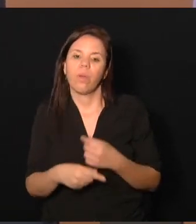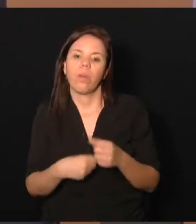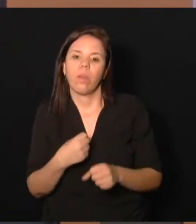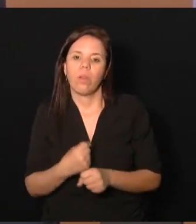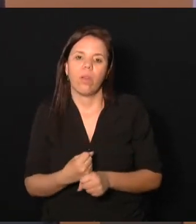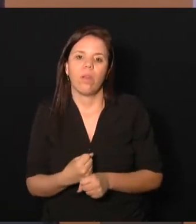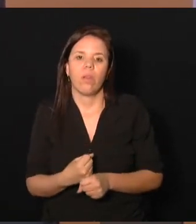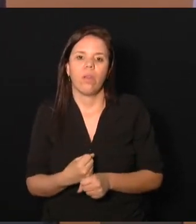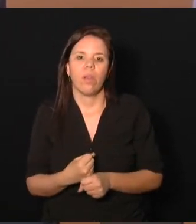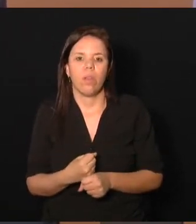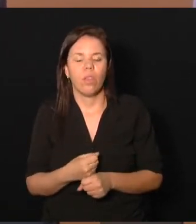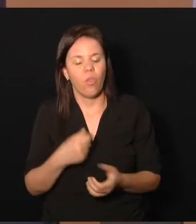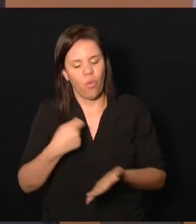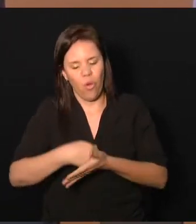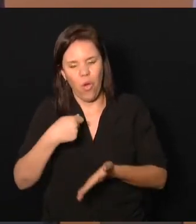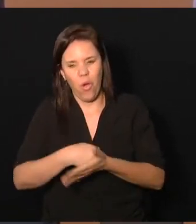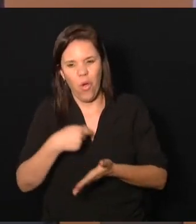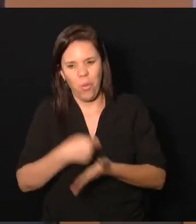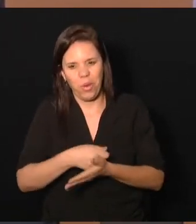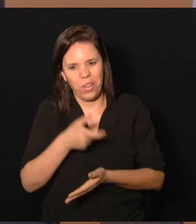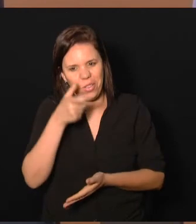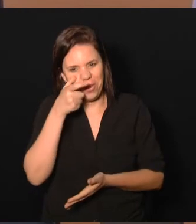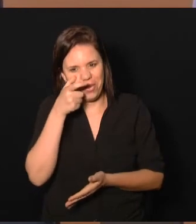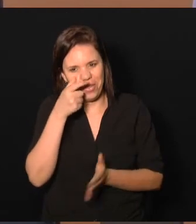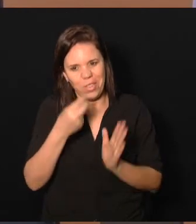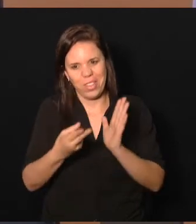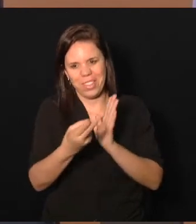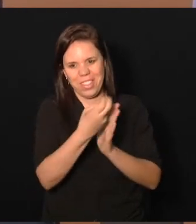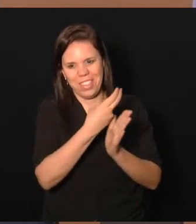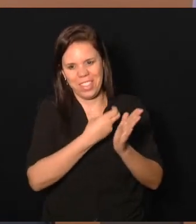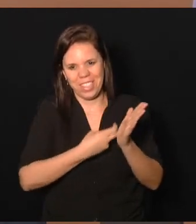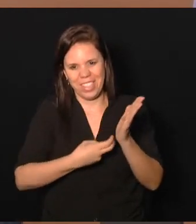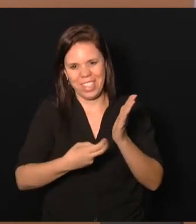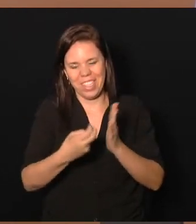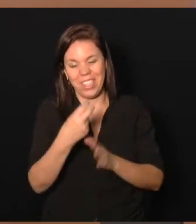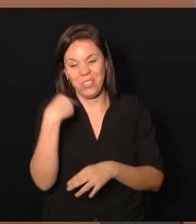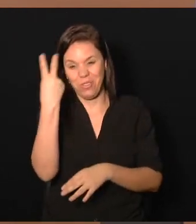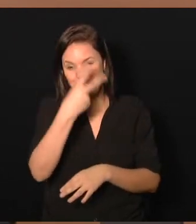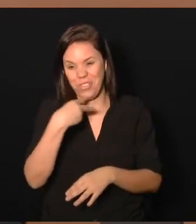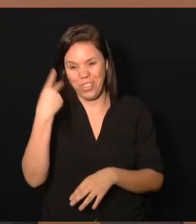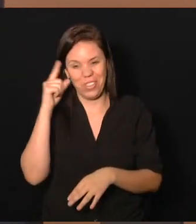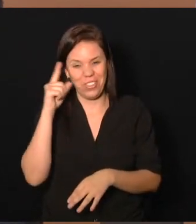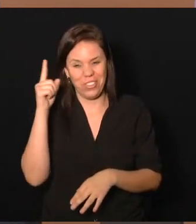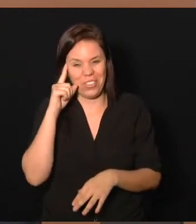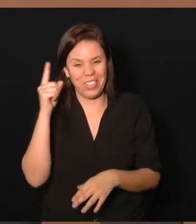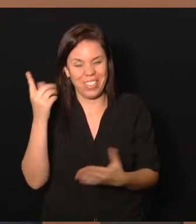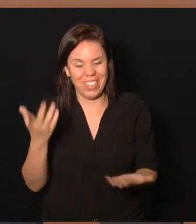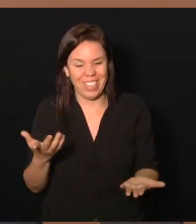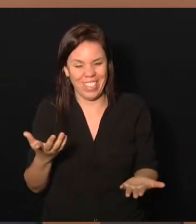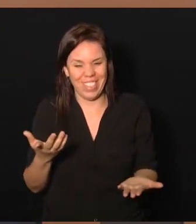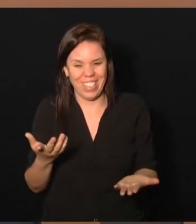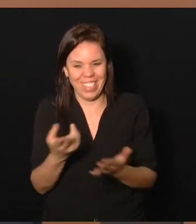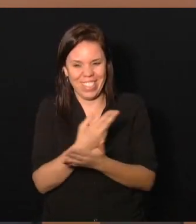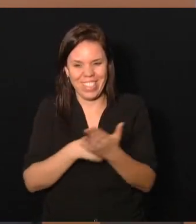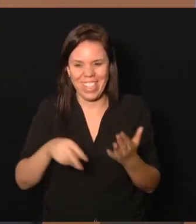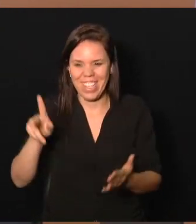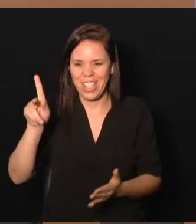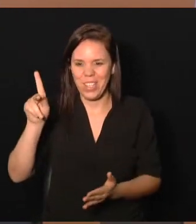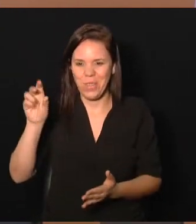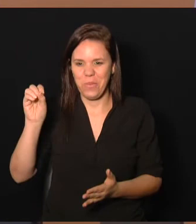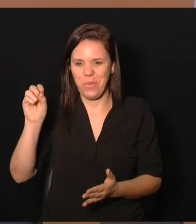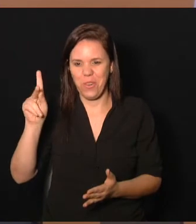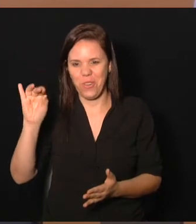assistir Pocoyo. 2 horas por dia. Eu já não sei como eu estou aqui. Eu já tive várias